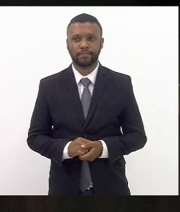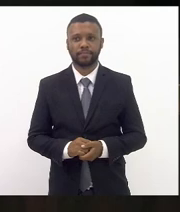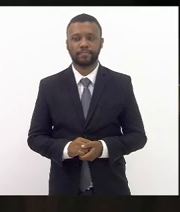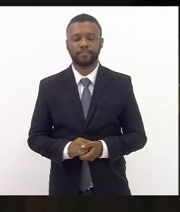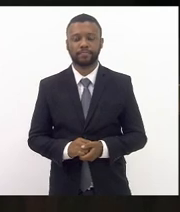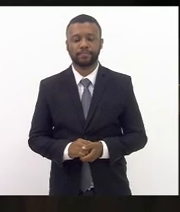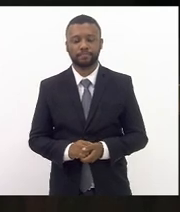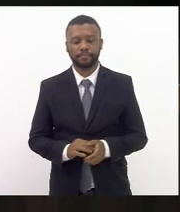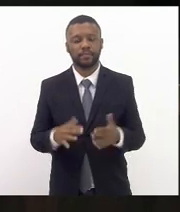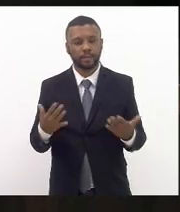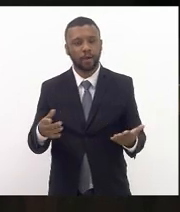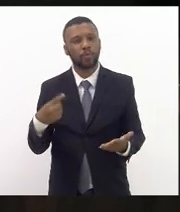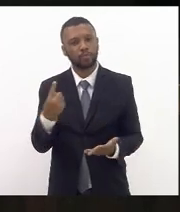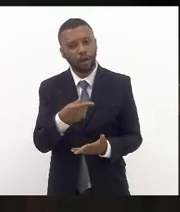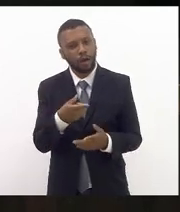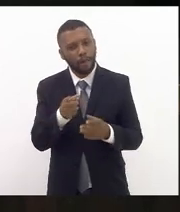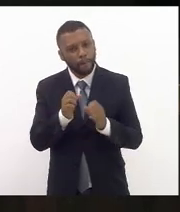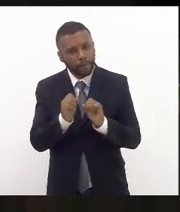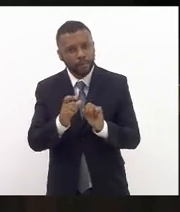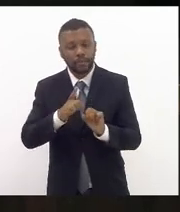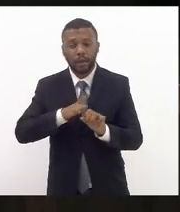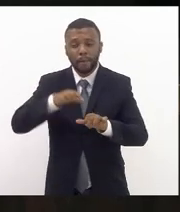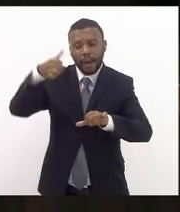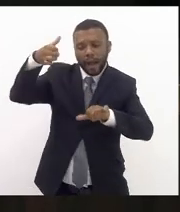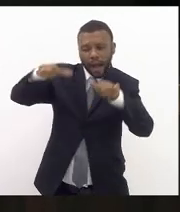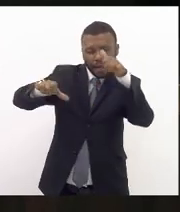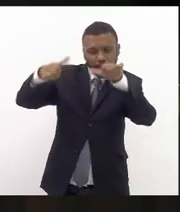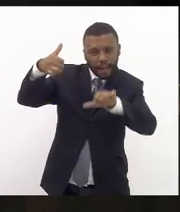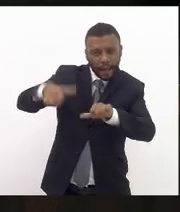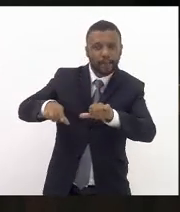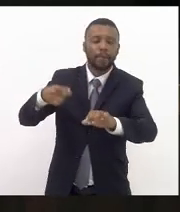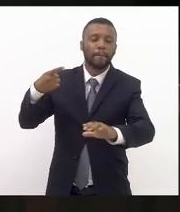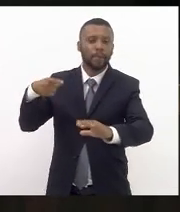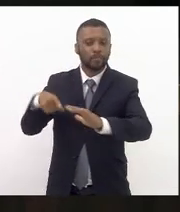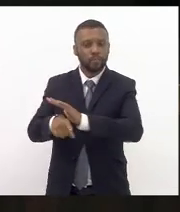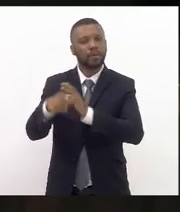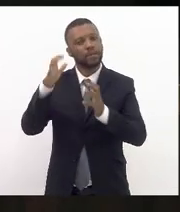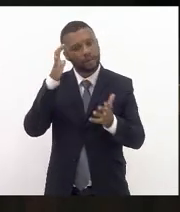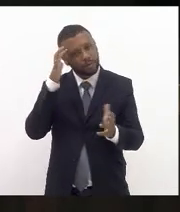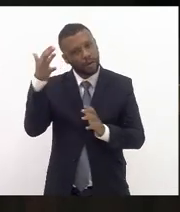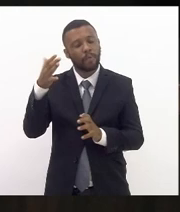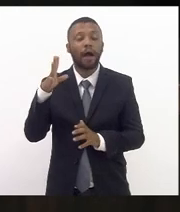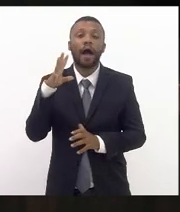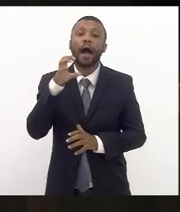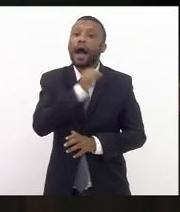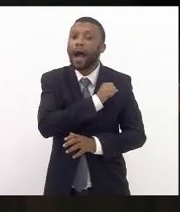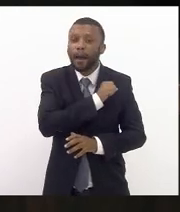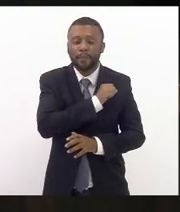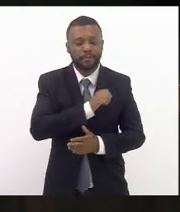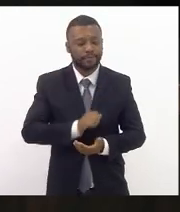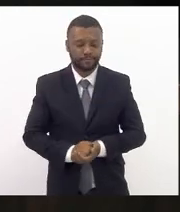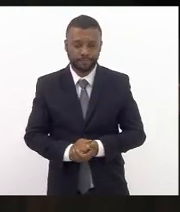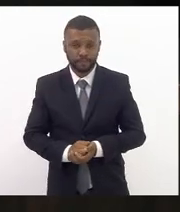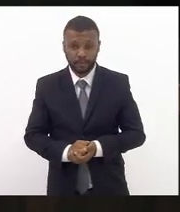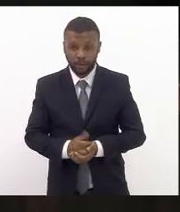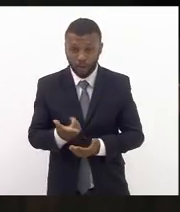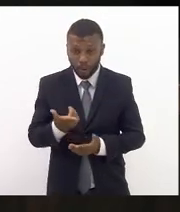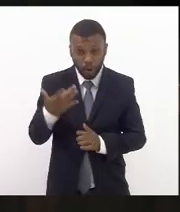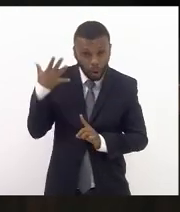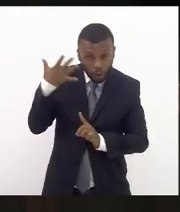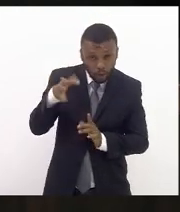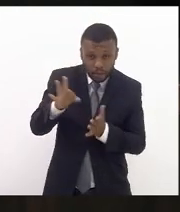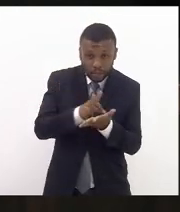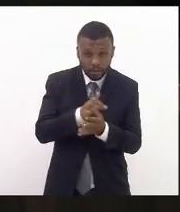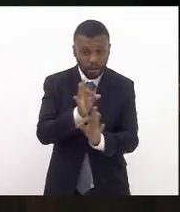Que possamos aí ter uma análise mais profunda dessa situação o mais rápido possível. Não havendo mais oradores